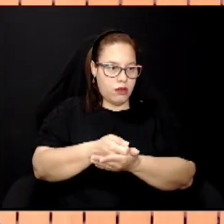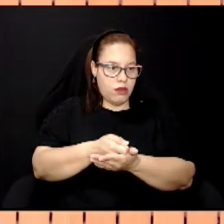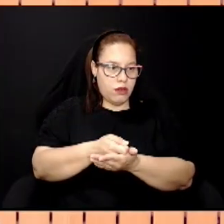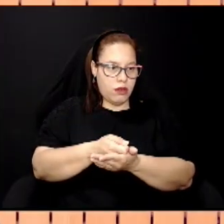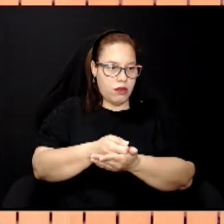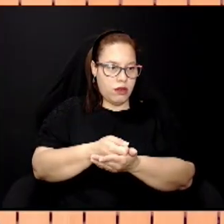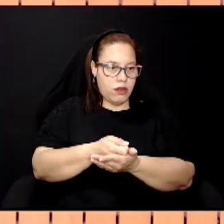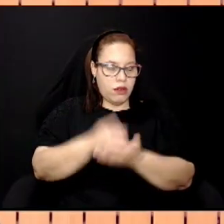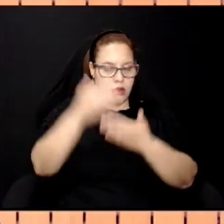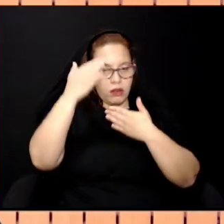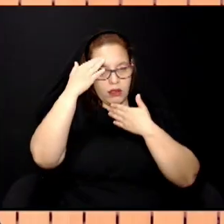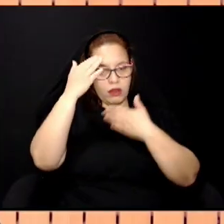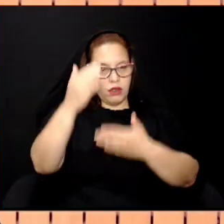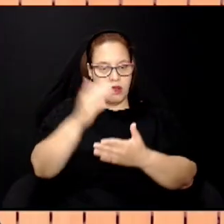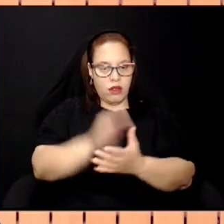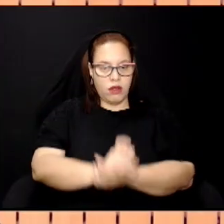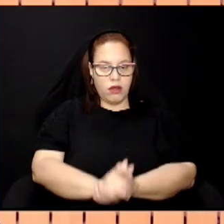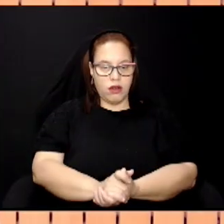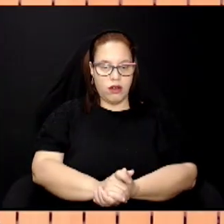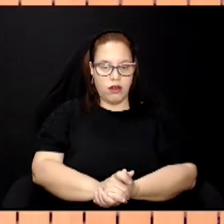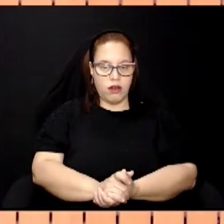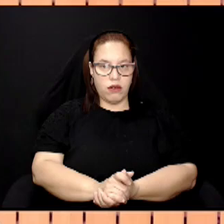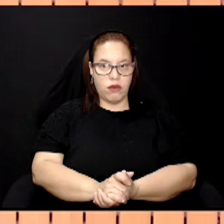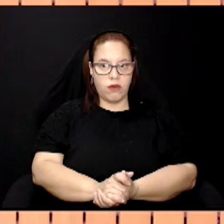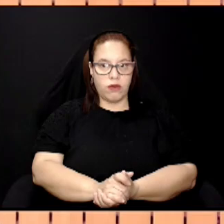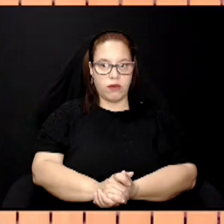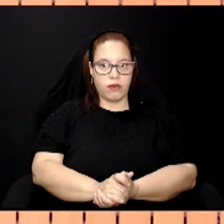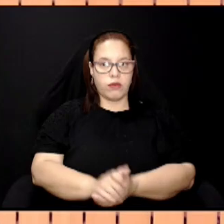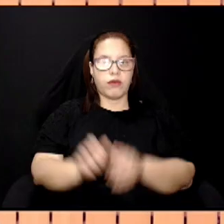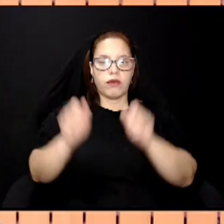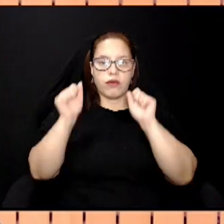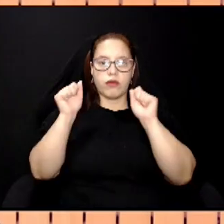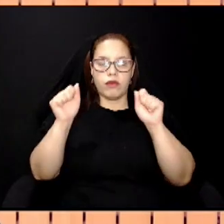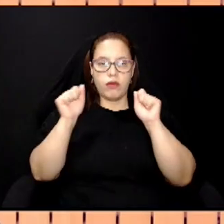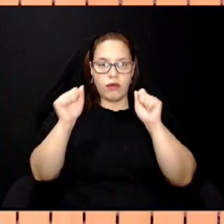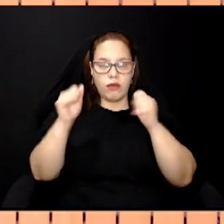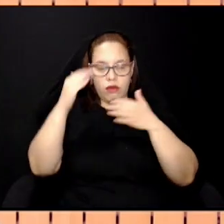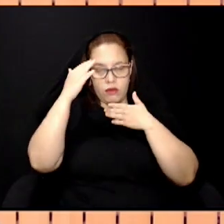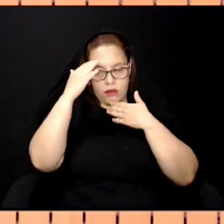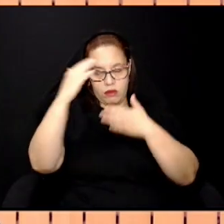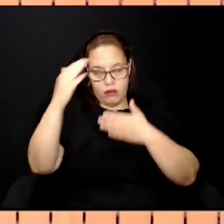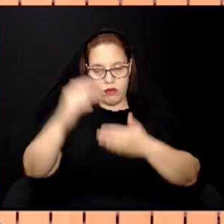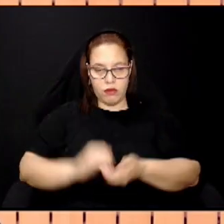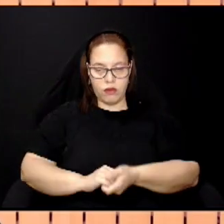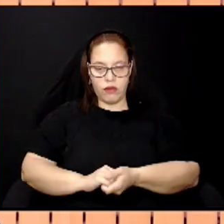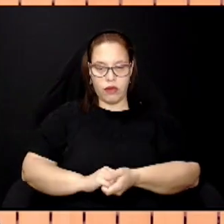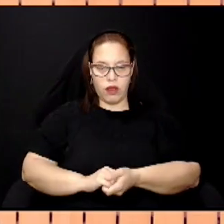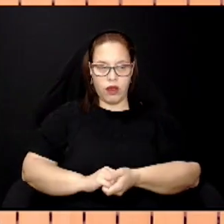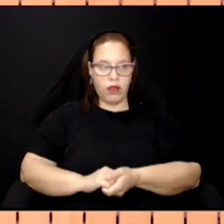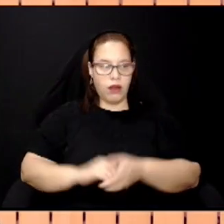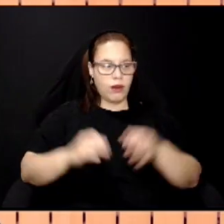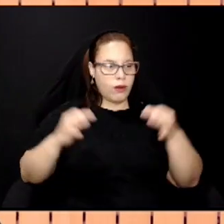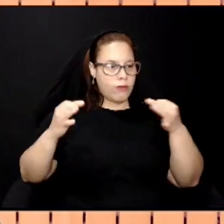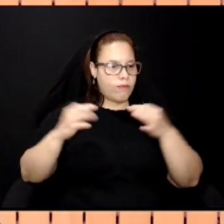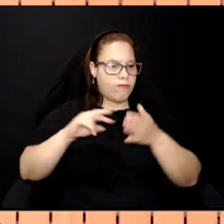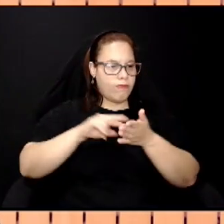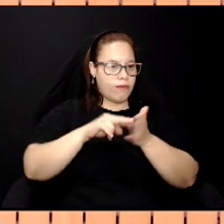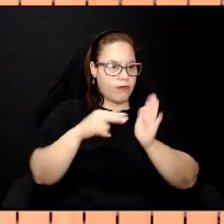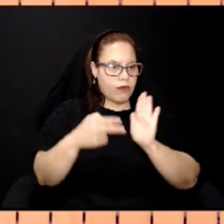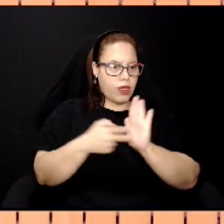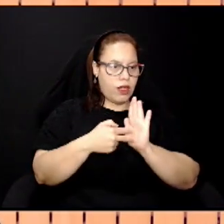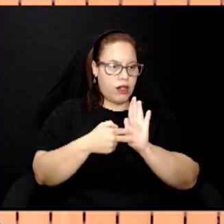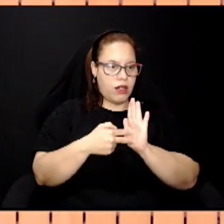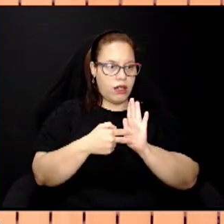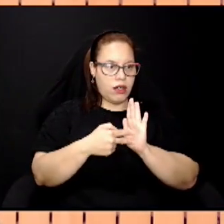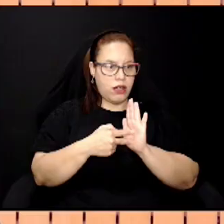agradecer e manifestar grato deste tão significativo